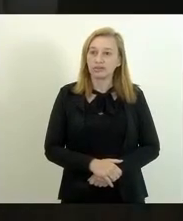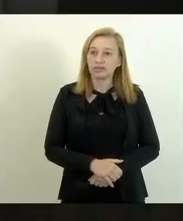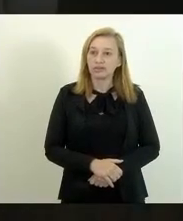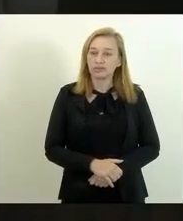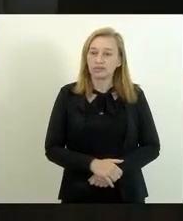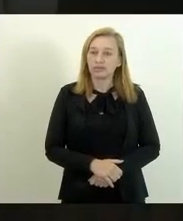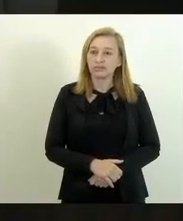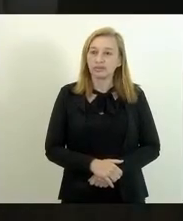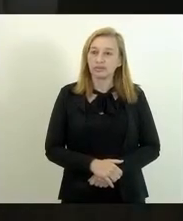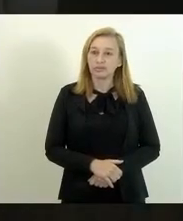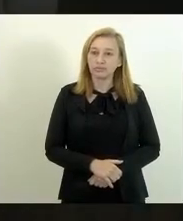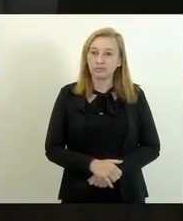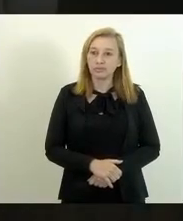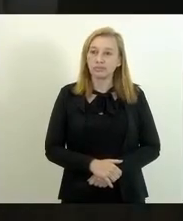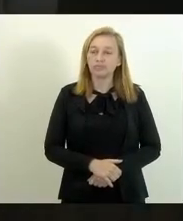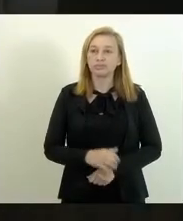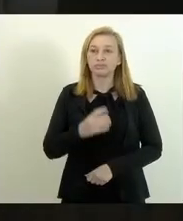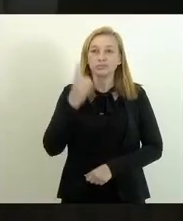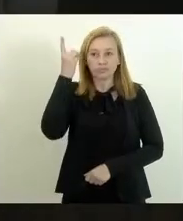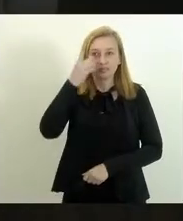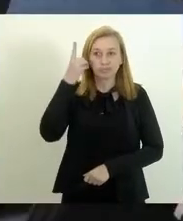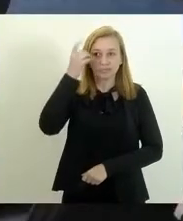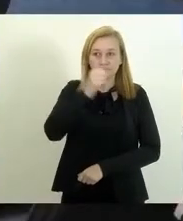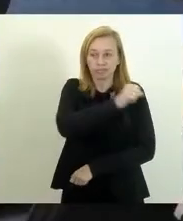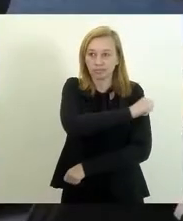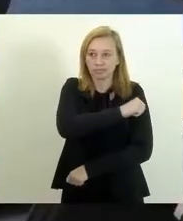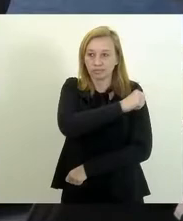Deputada enfermeira Regiane, por favor.